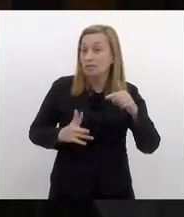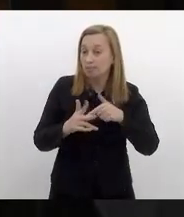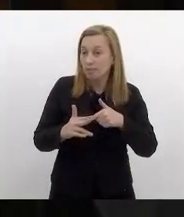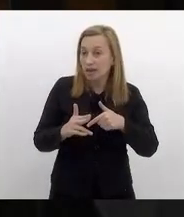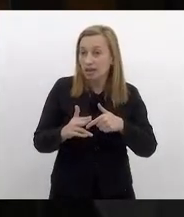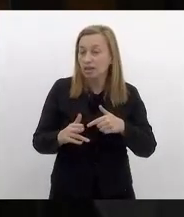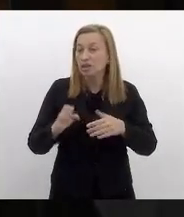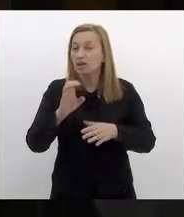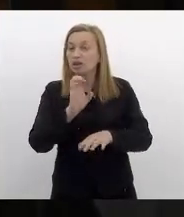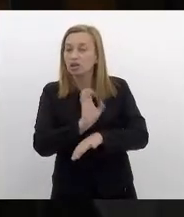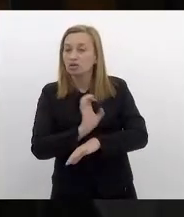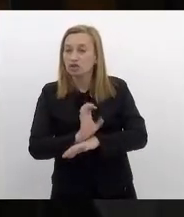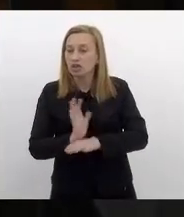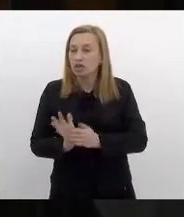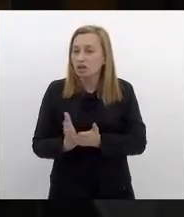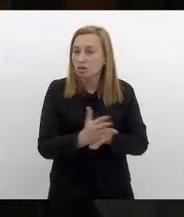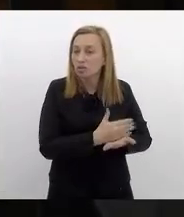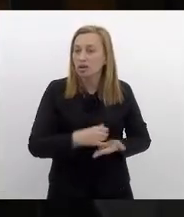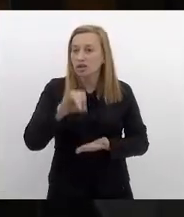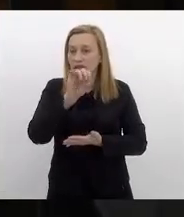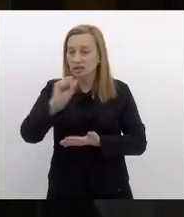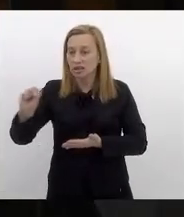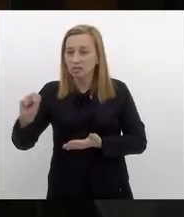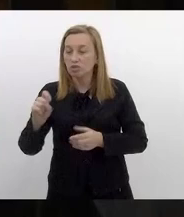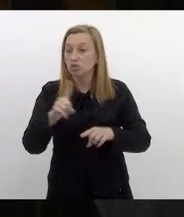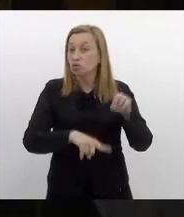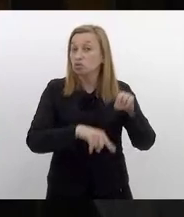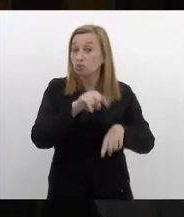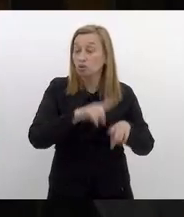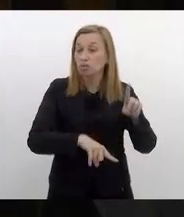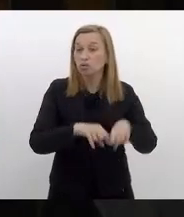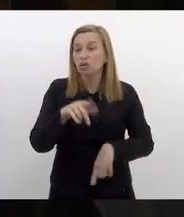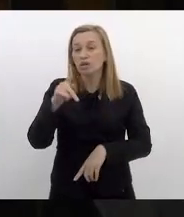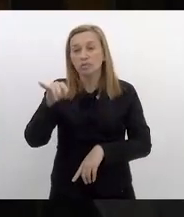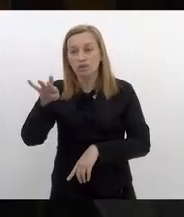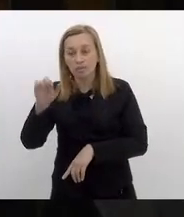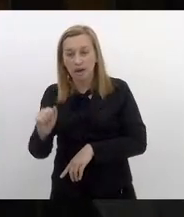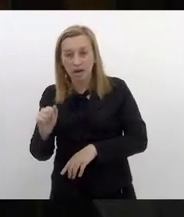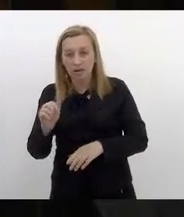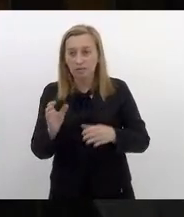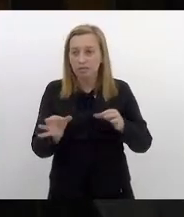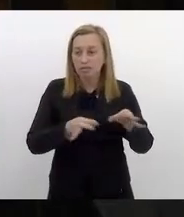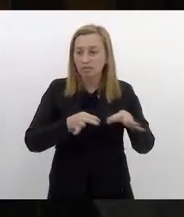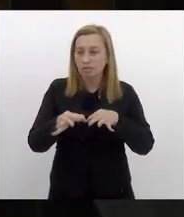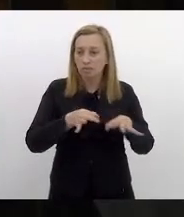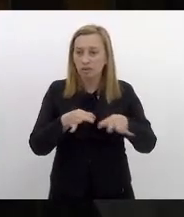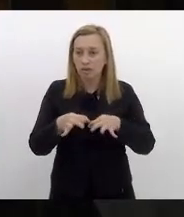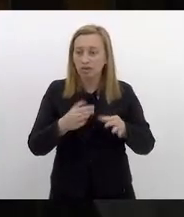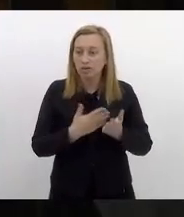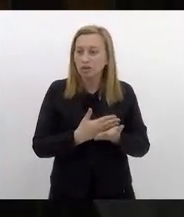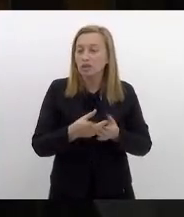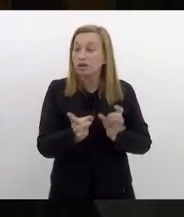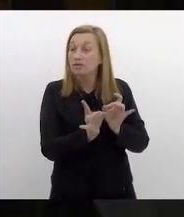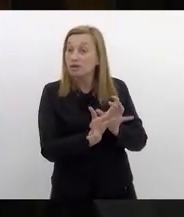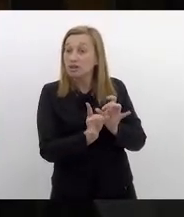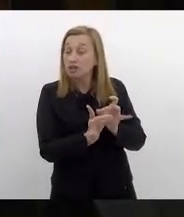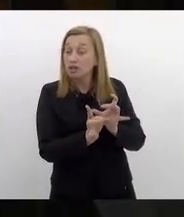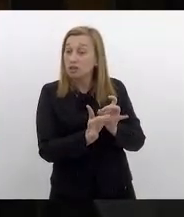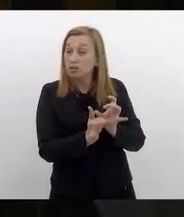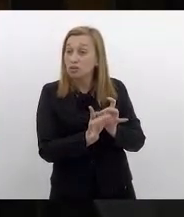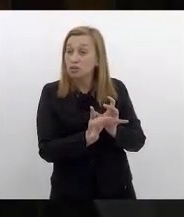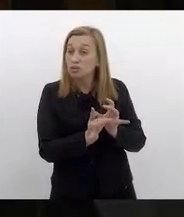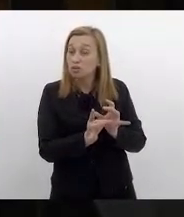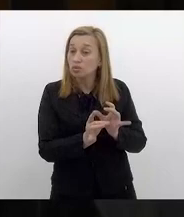os Estados recolham o ICMS dos produtos primários e semi-elaborados quando comercializados